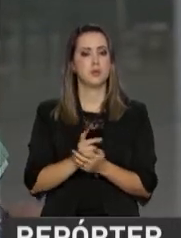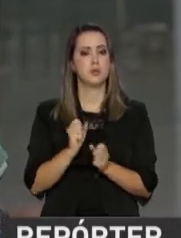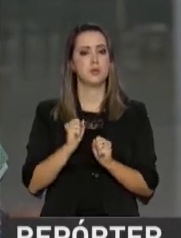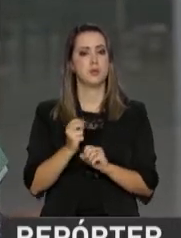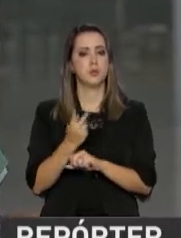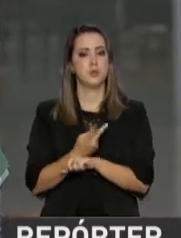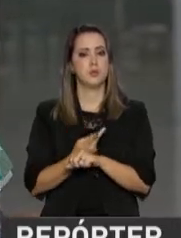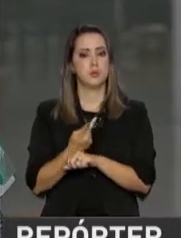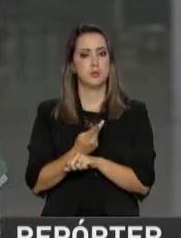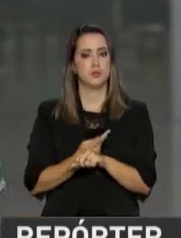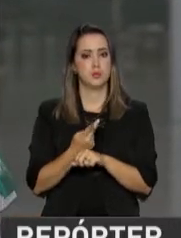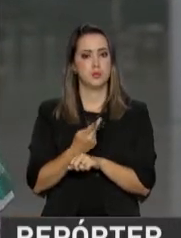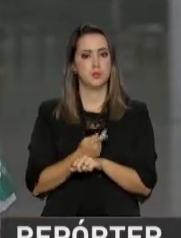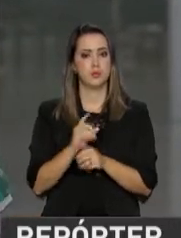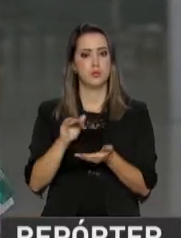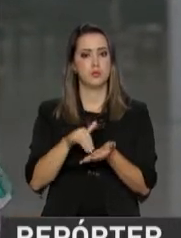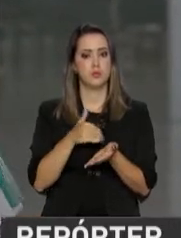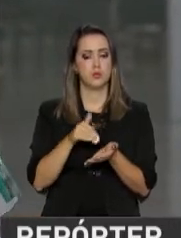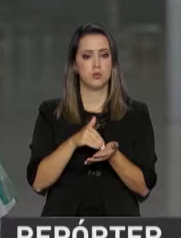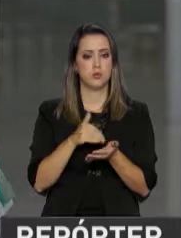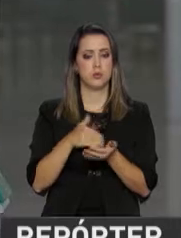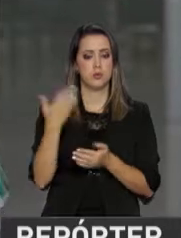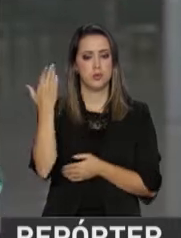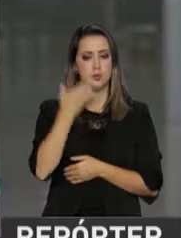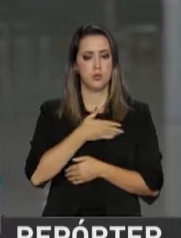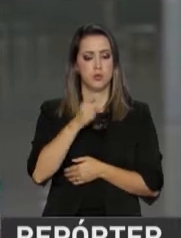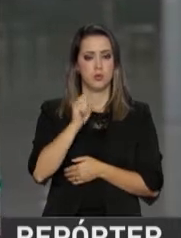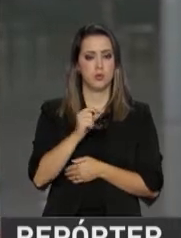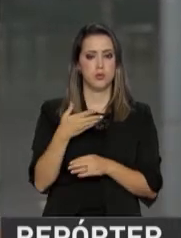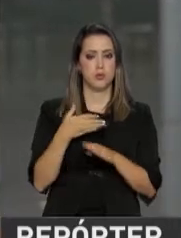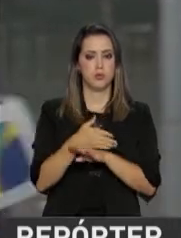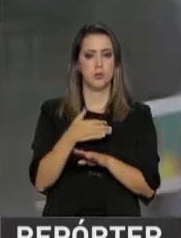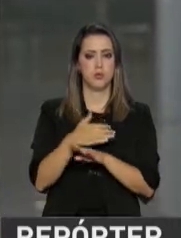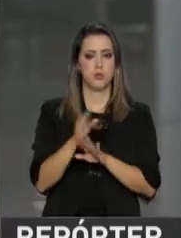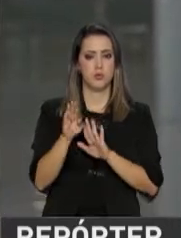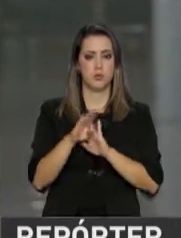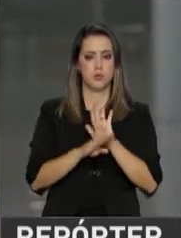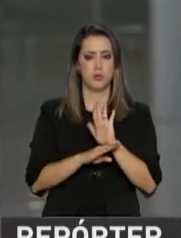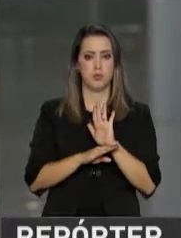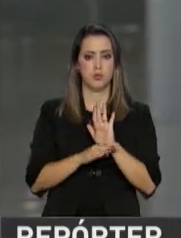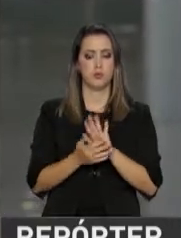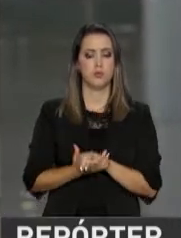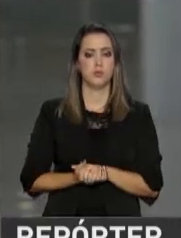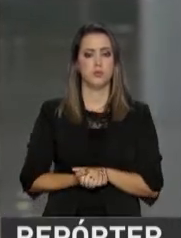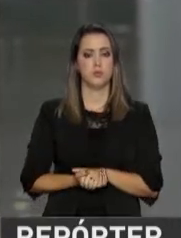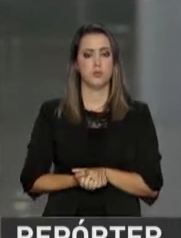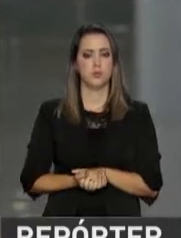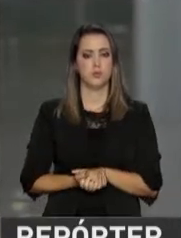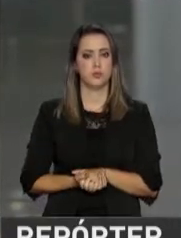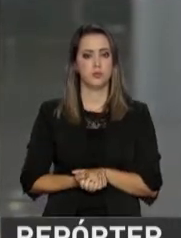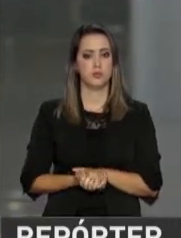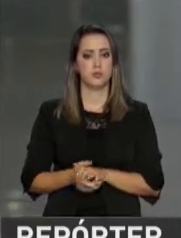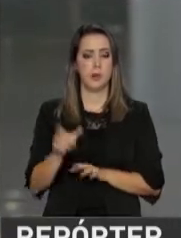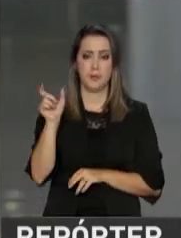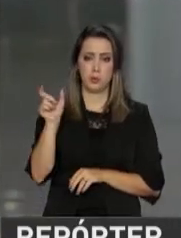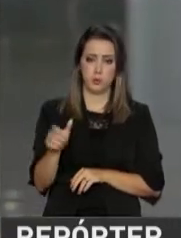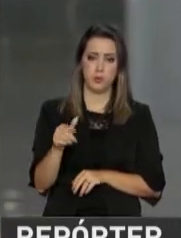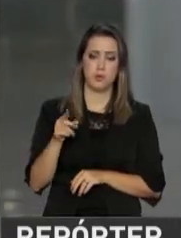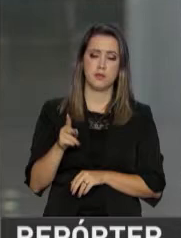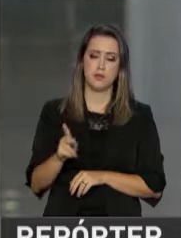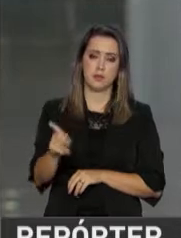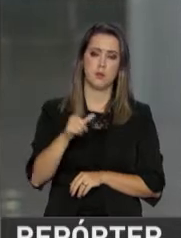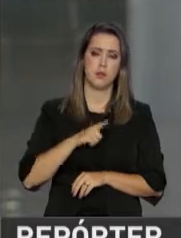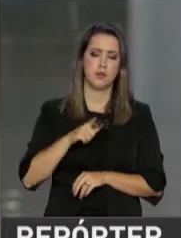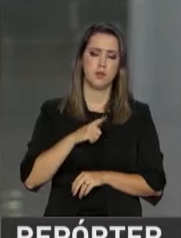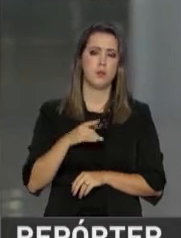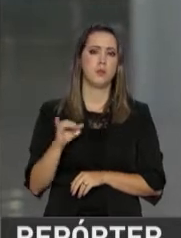a em fazer o cadastro e provar que ela se enquadra no programa a o beneficiário sempre têm a oportunidade de